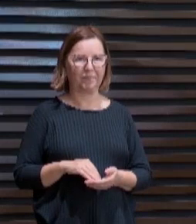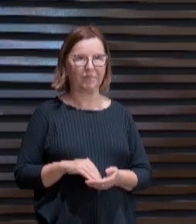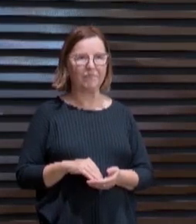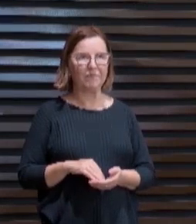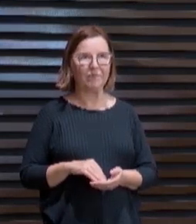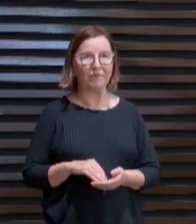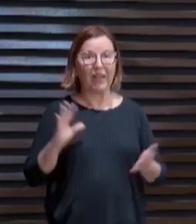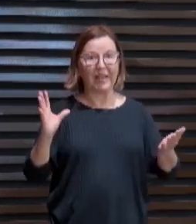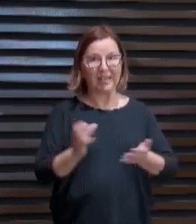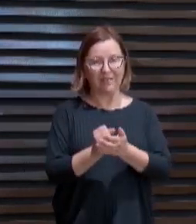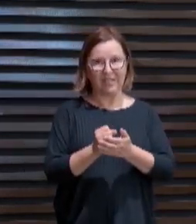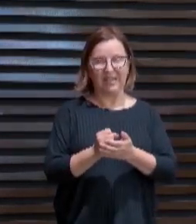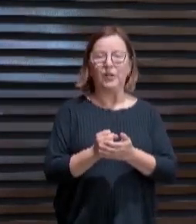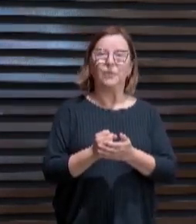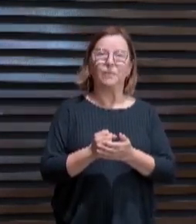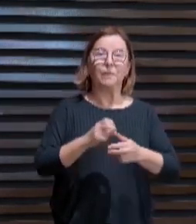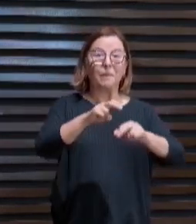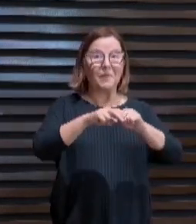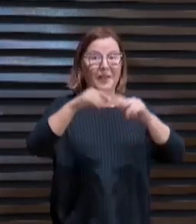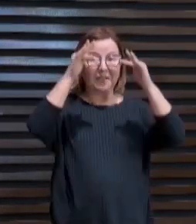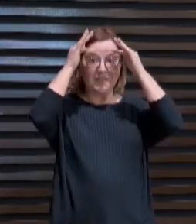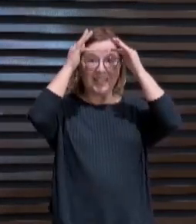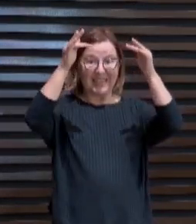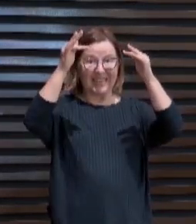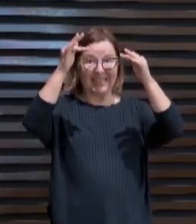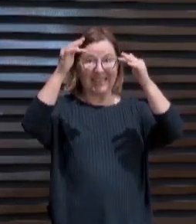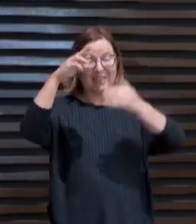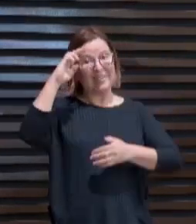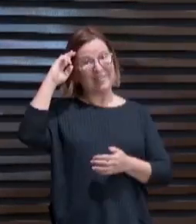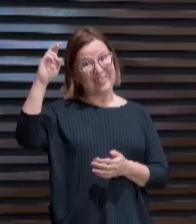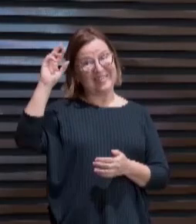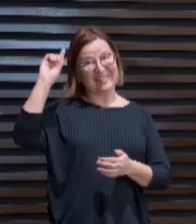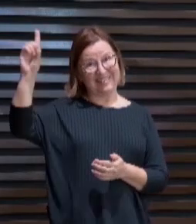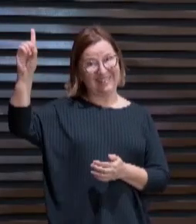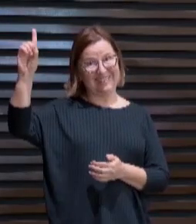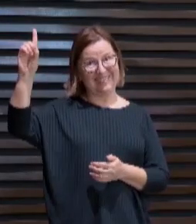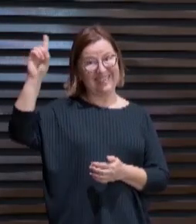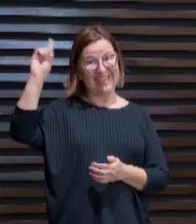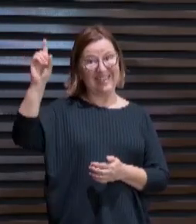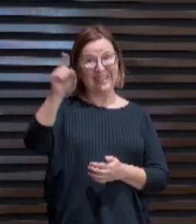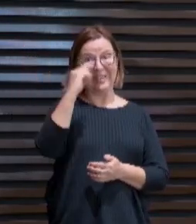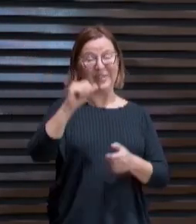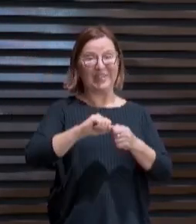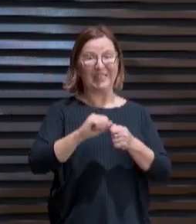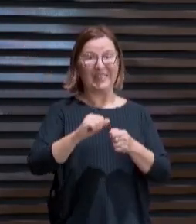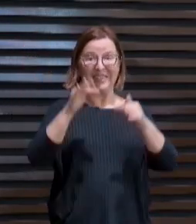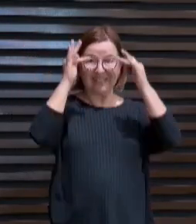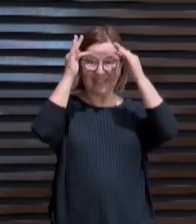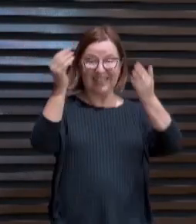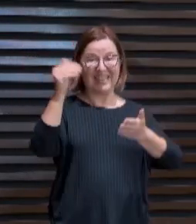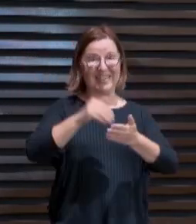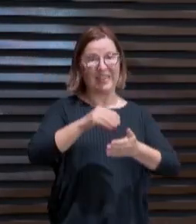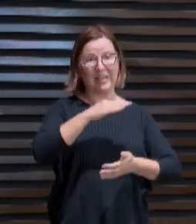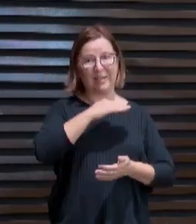Deus. Não, a nossa salvação é pela fidelidade de Deus. É Ele que nos mantém fiéis até a morte. Na sua